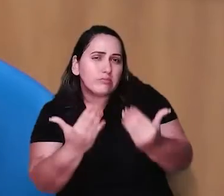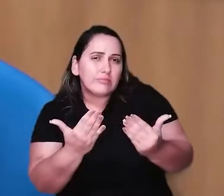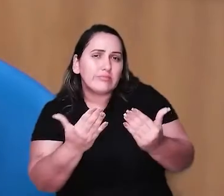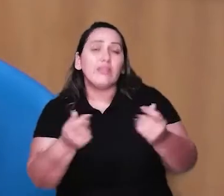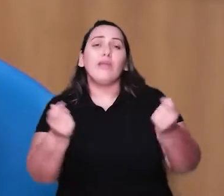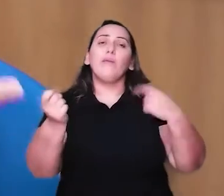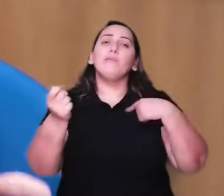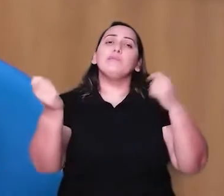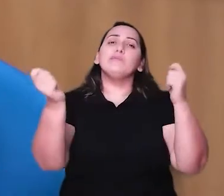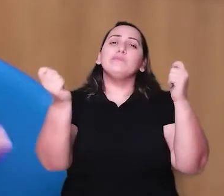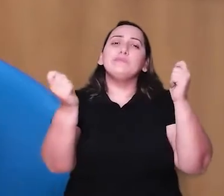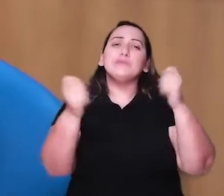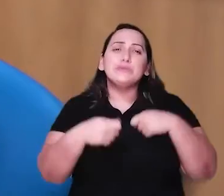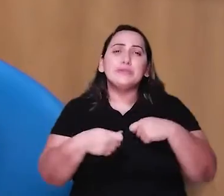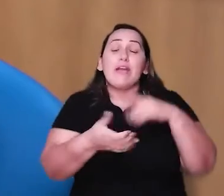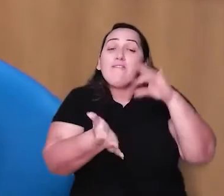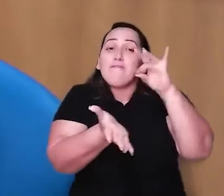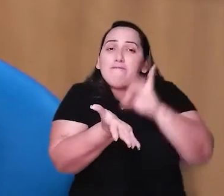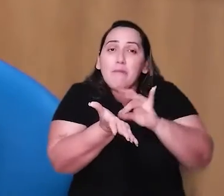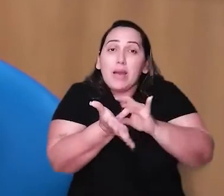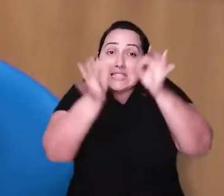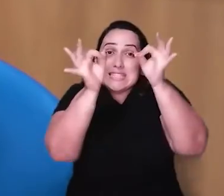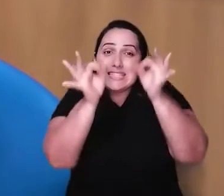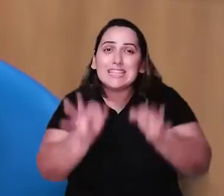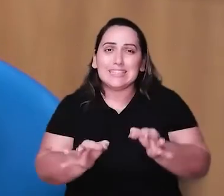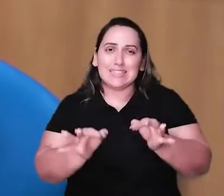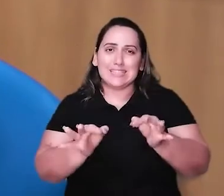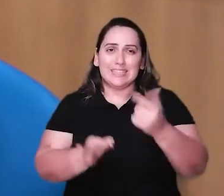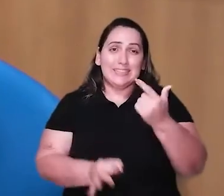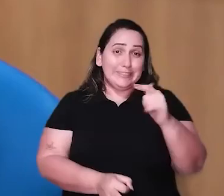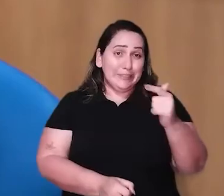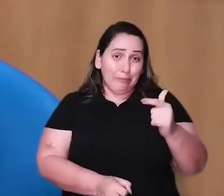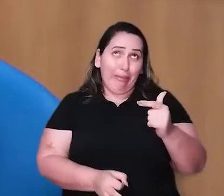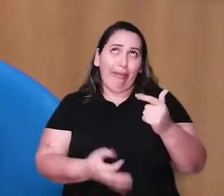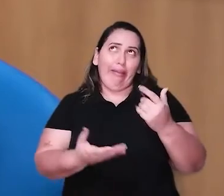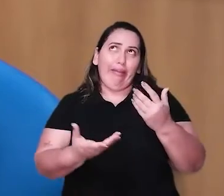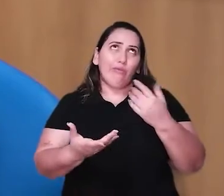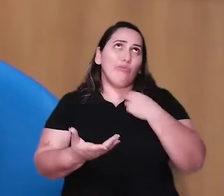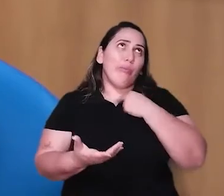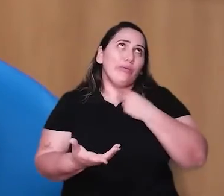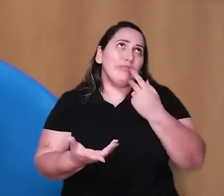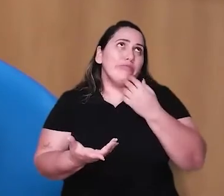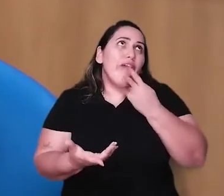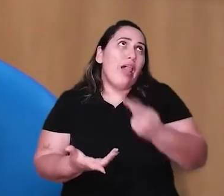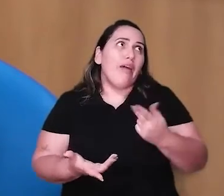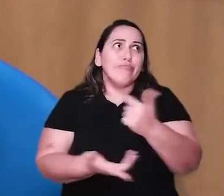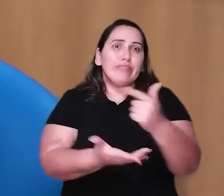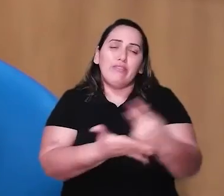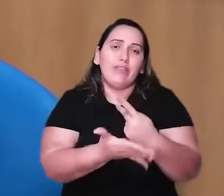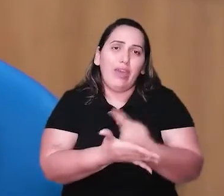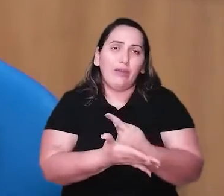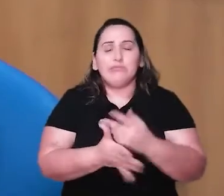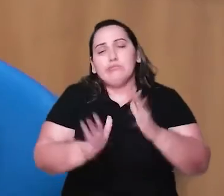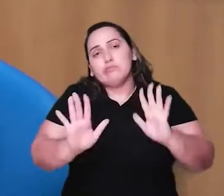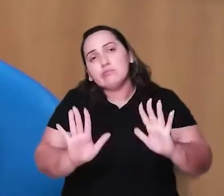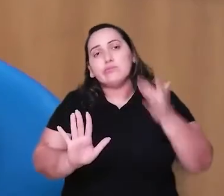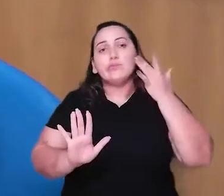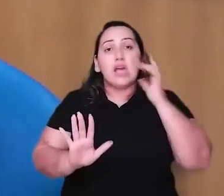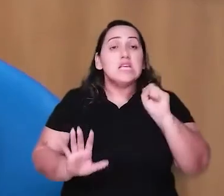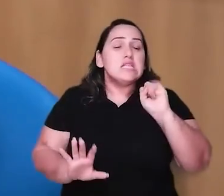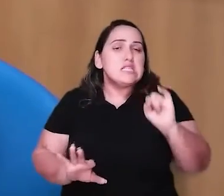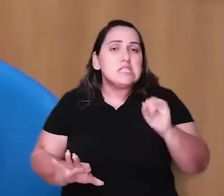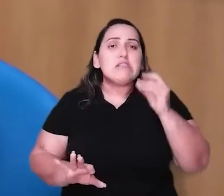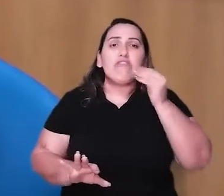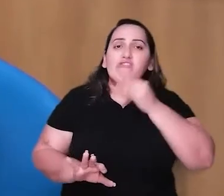na história mais recente, que foram as eleições de 2020. As últimas eleições municipais foram de 2020. Então, foi um trabalho